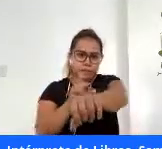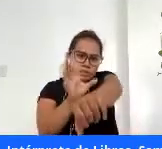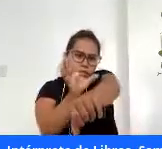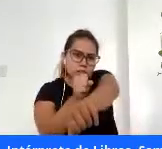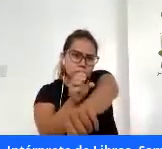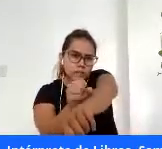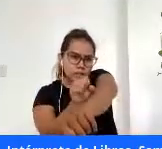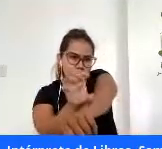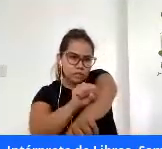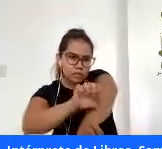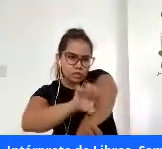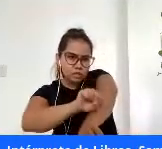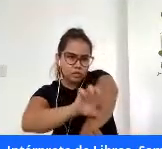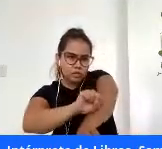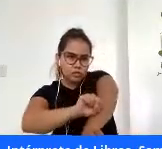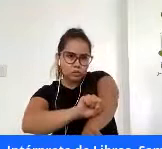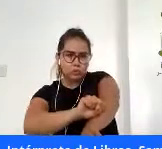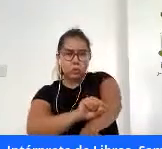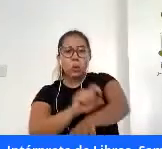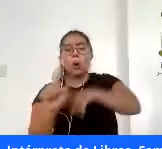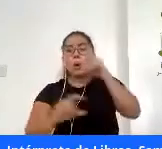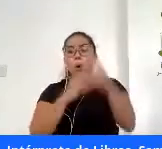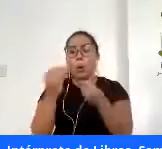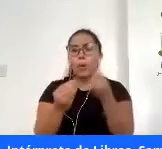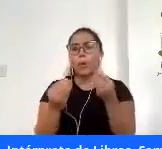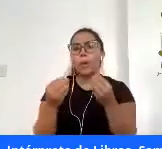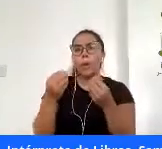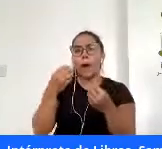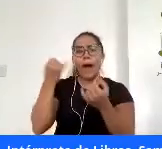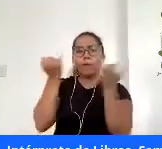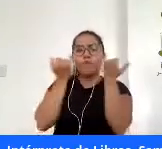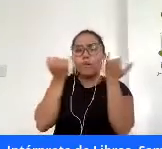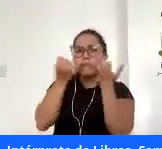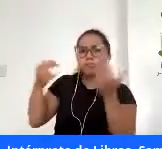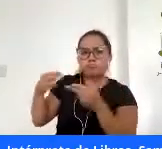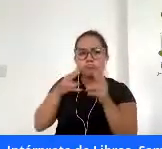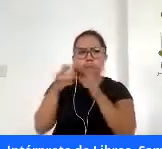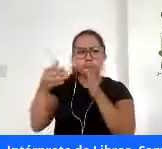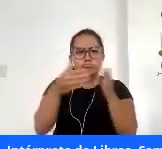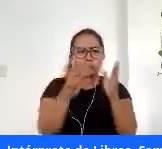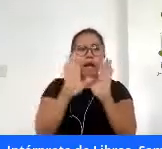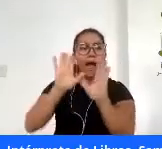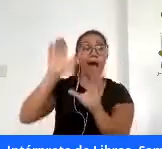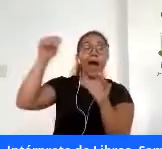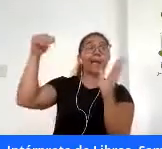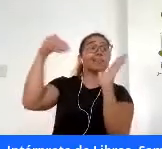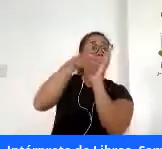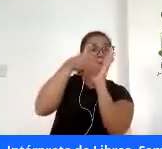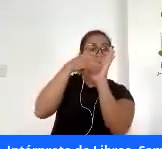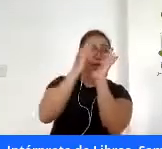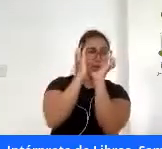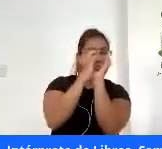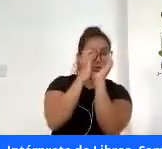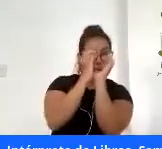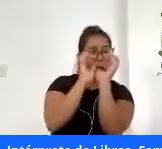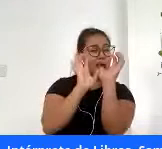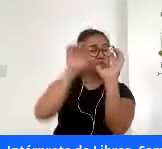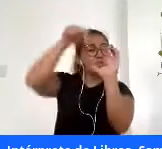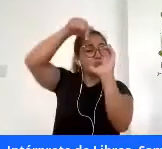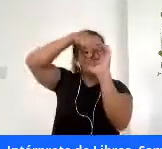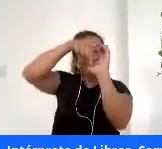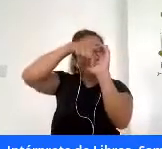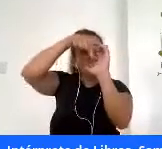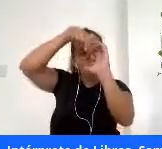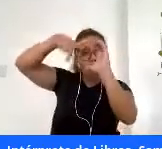né? E essa informação vai ser levada, né, até o sistema nervoso central, e lá no córtex cerebral vai